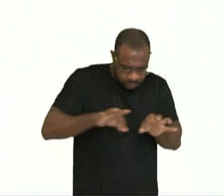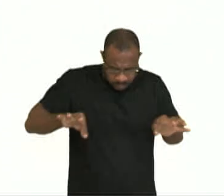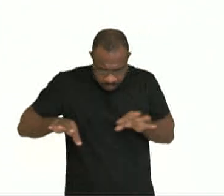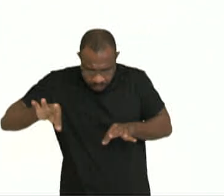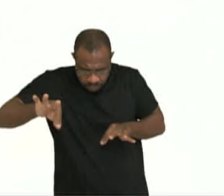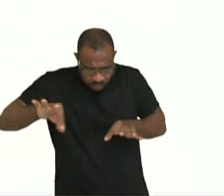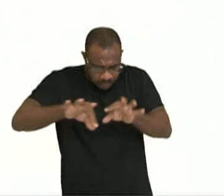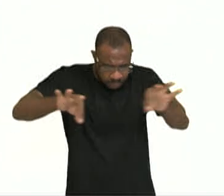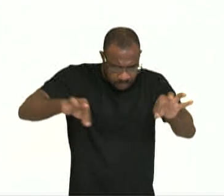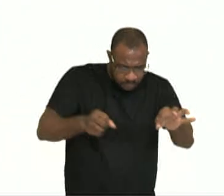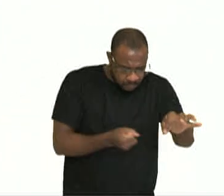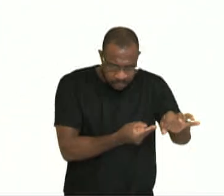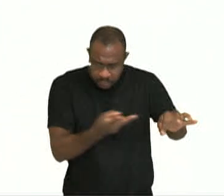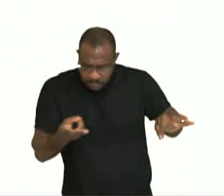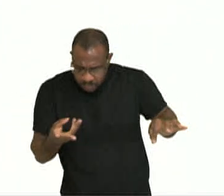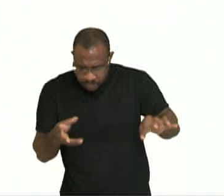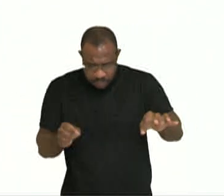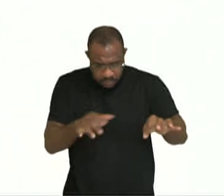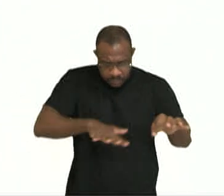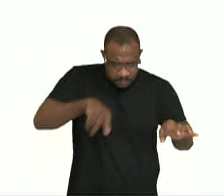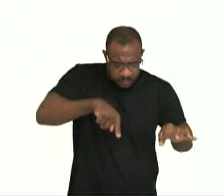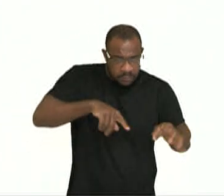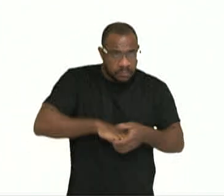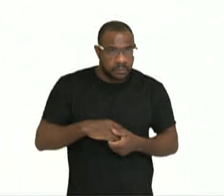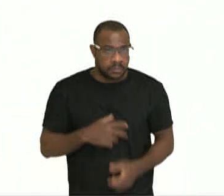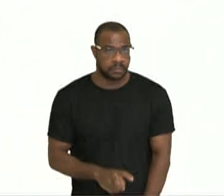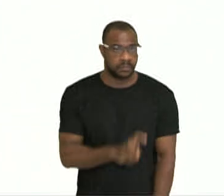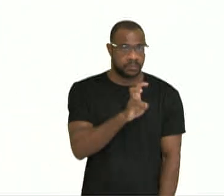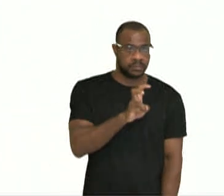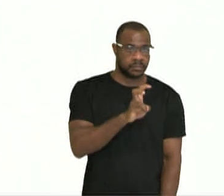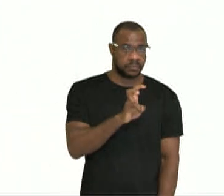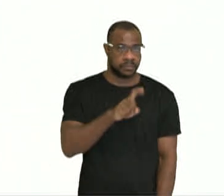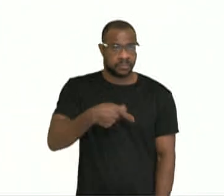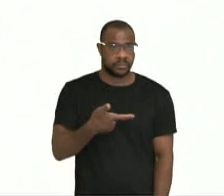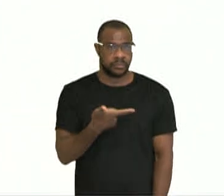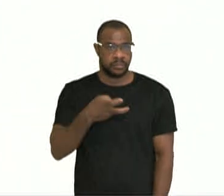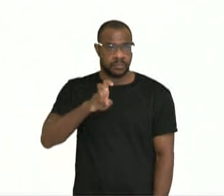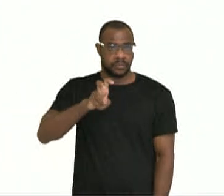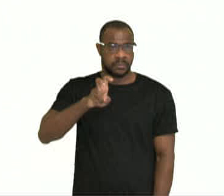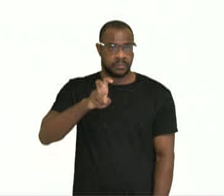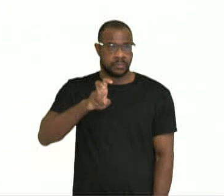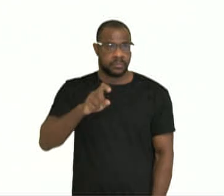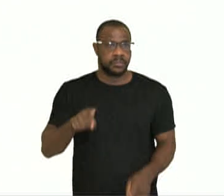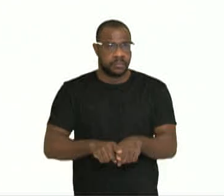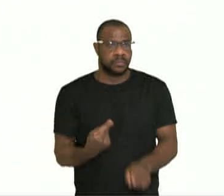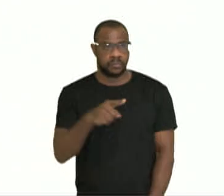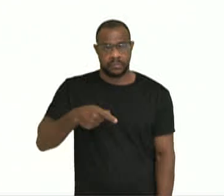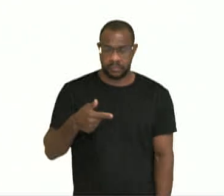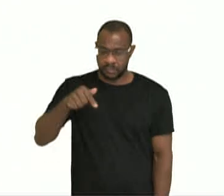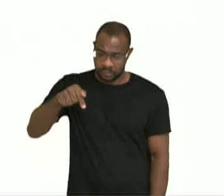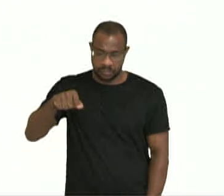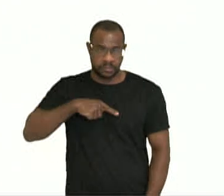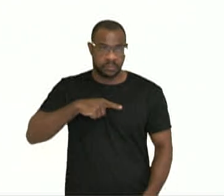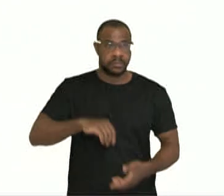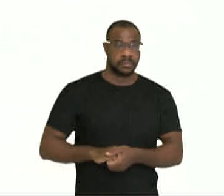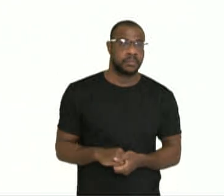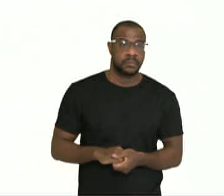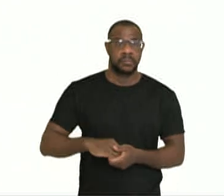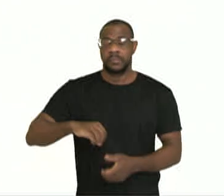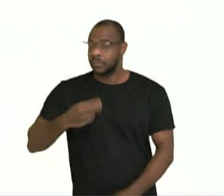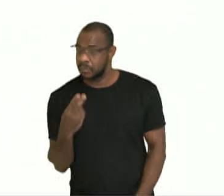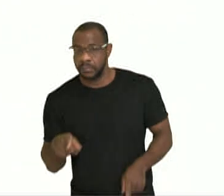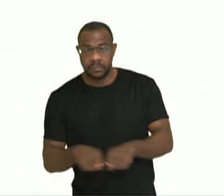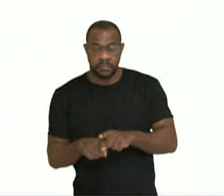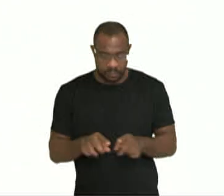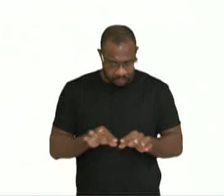piscina como sendo proporcionais a 5, 2,5 e 1,7. Ou seja, o